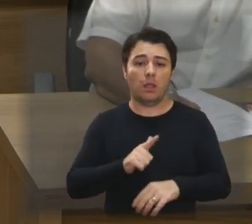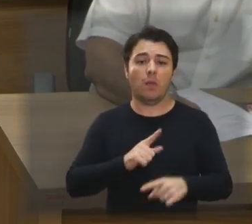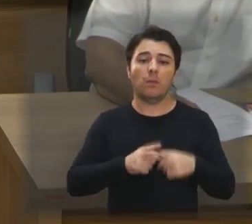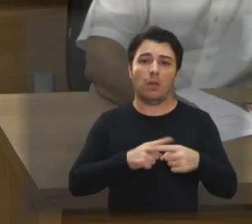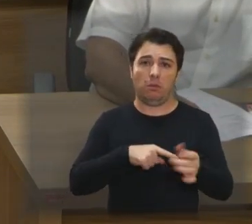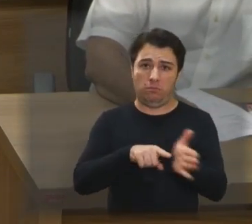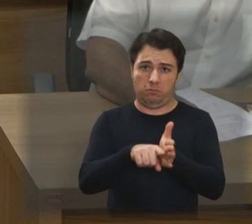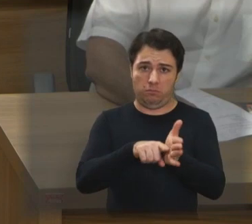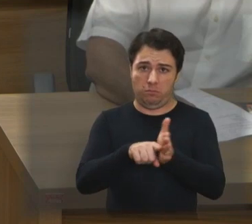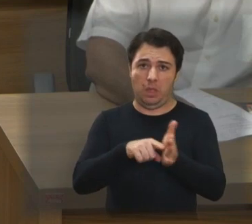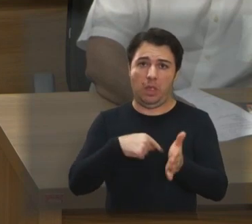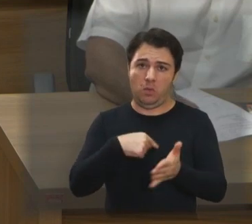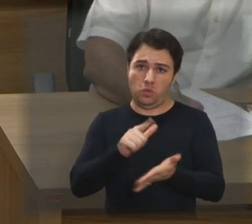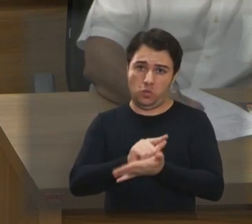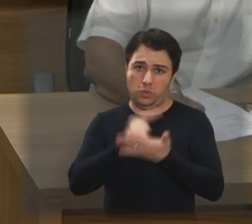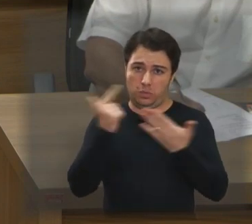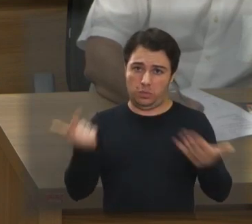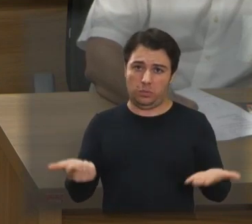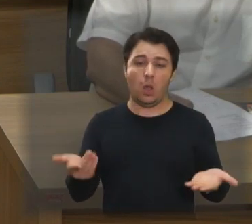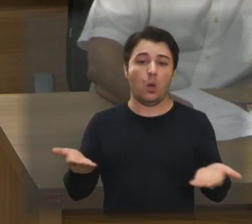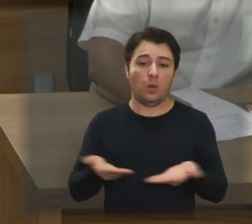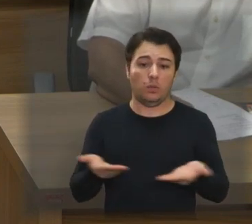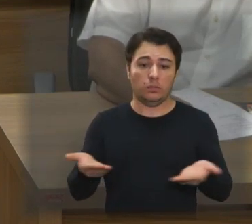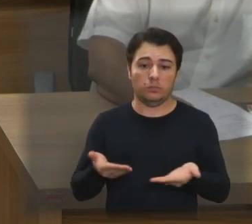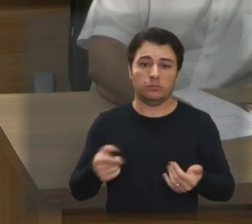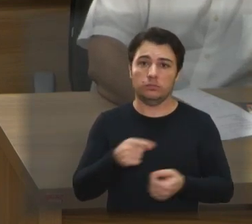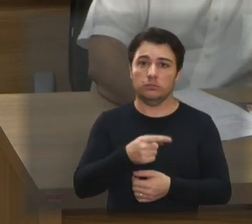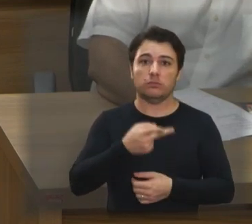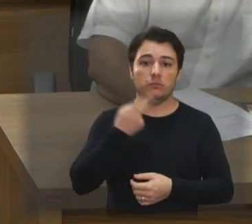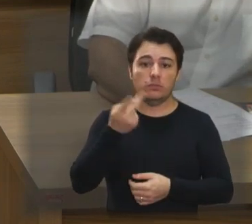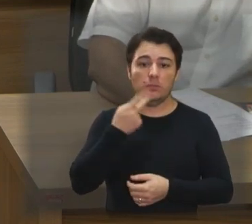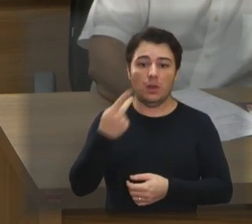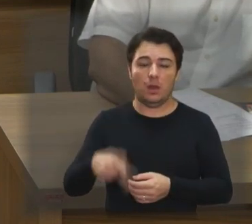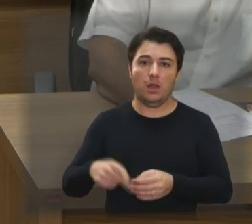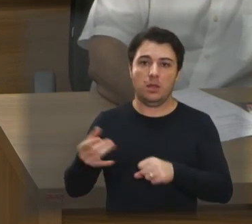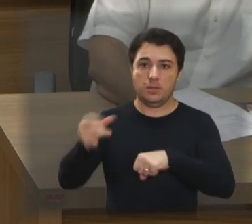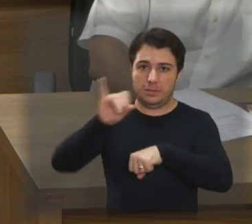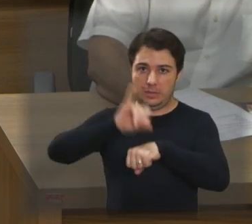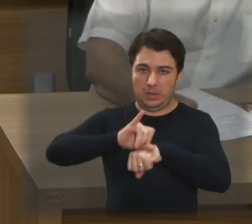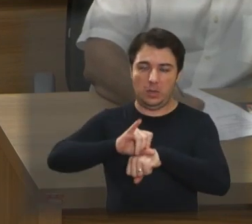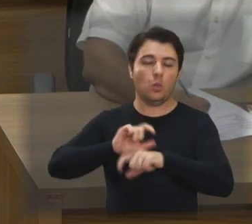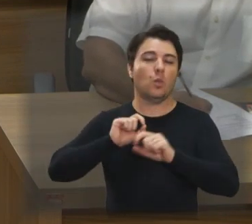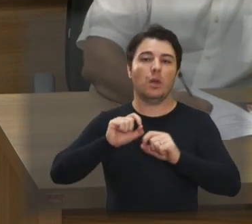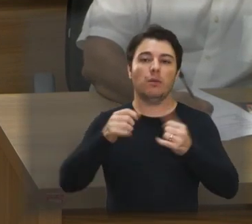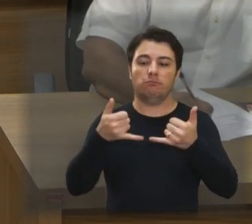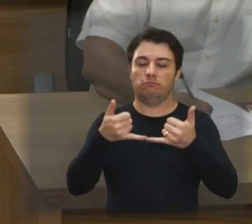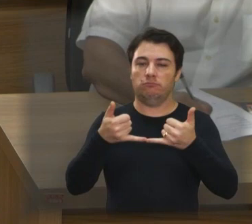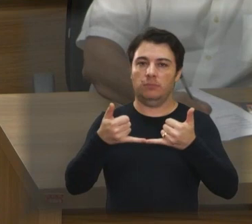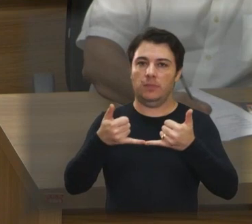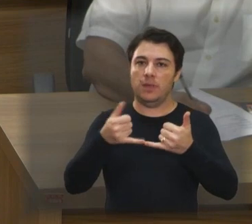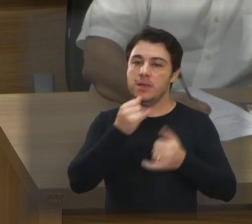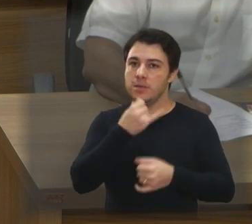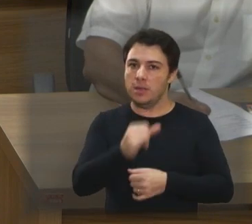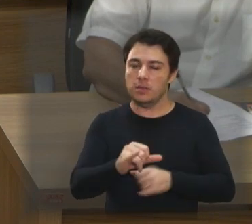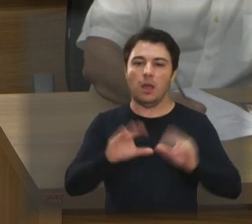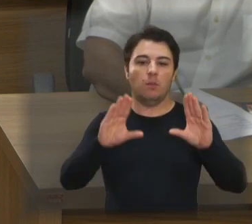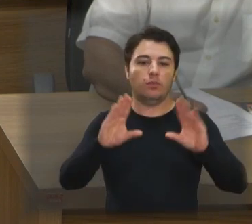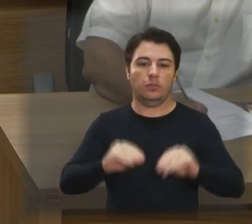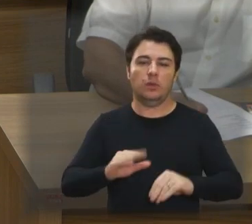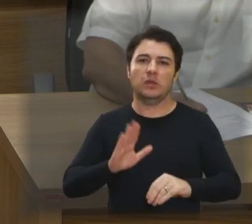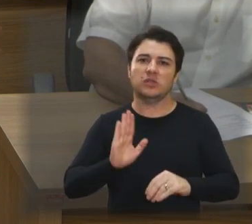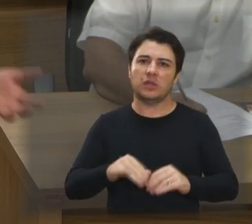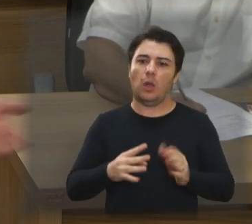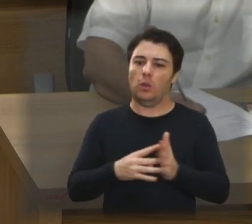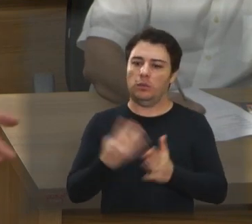diariamente como jornalista é hoje por exemplo como disseram que a que caiu na área da Bento de Abreu ali é